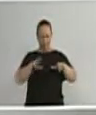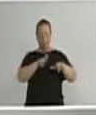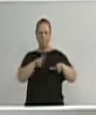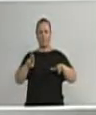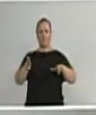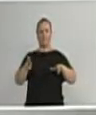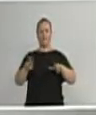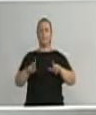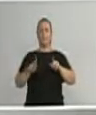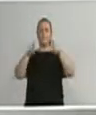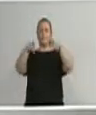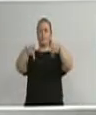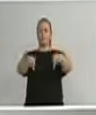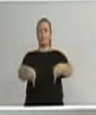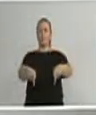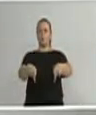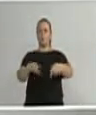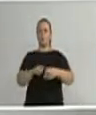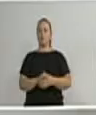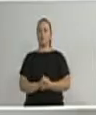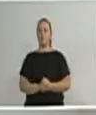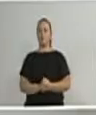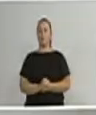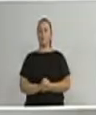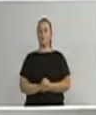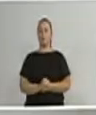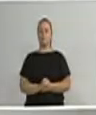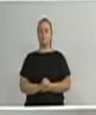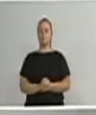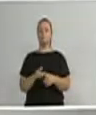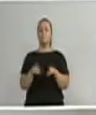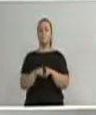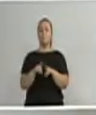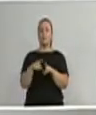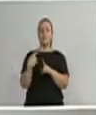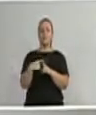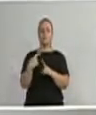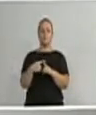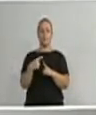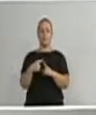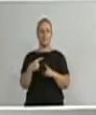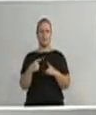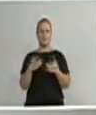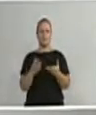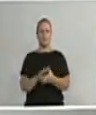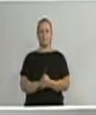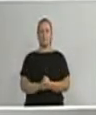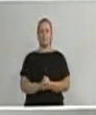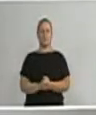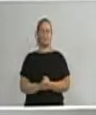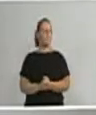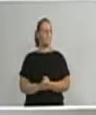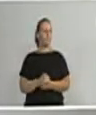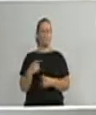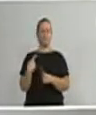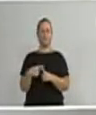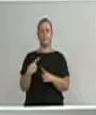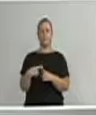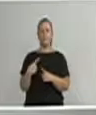em nome desta casa, em nome principalmente dos blumenauenses, por tudo que fizeram já para a nossa cidade. Mas